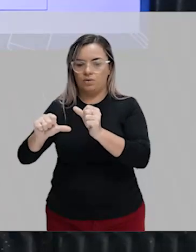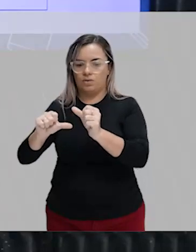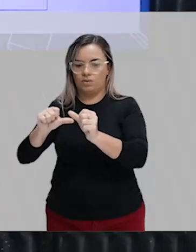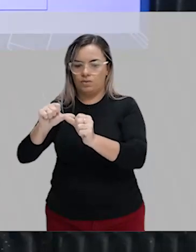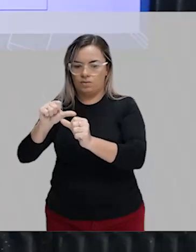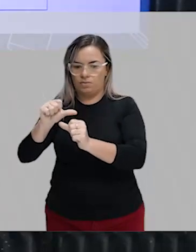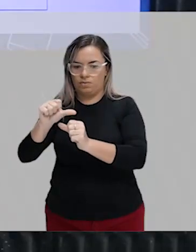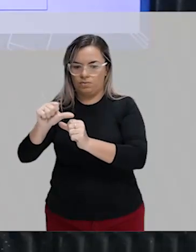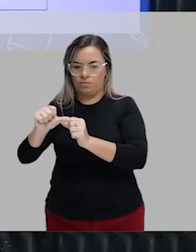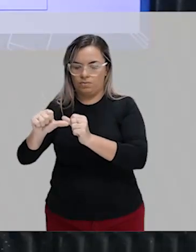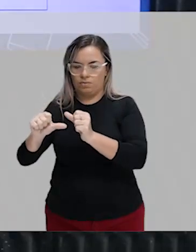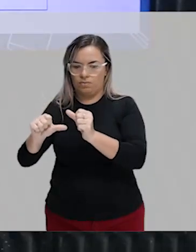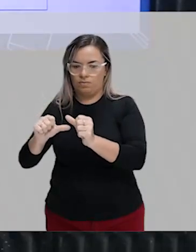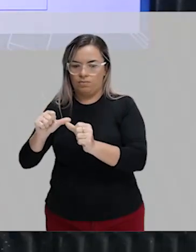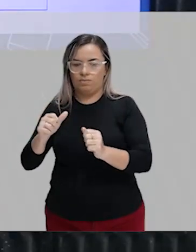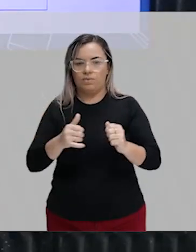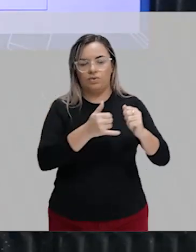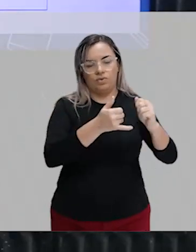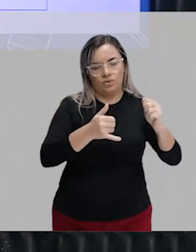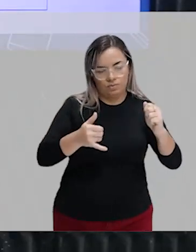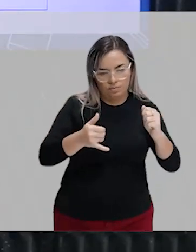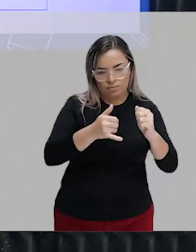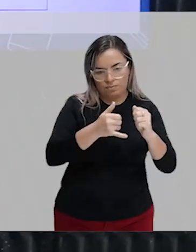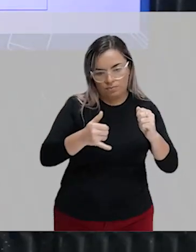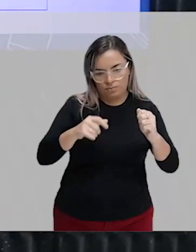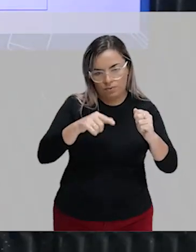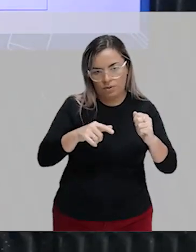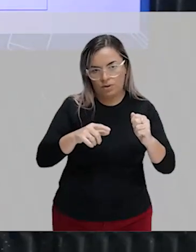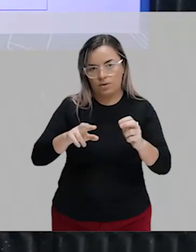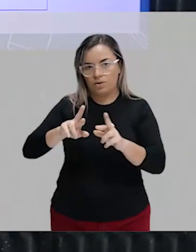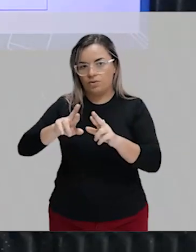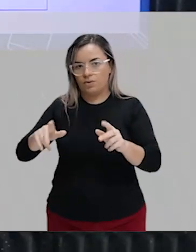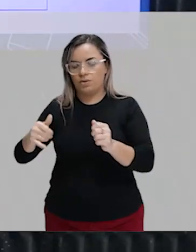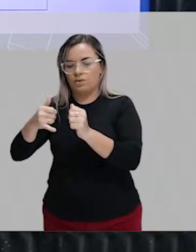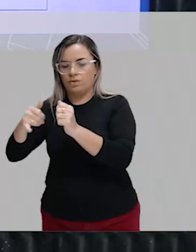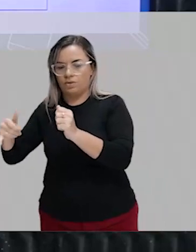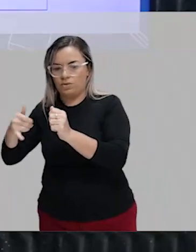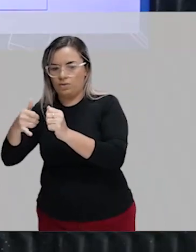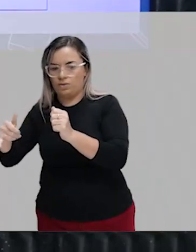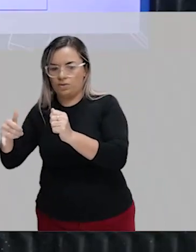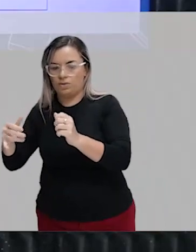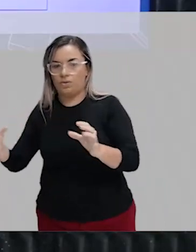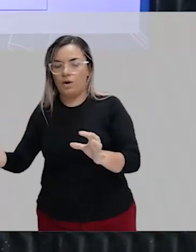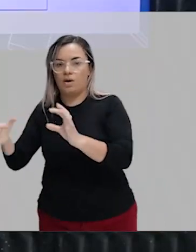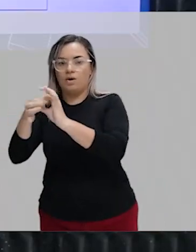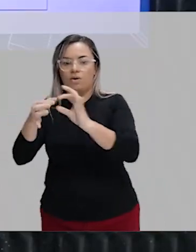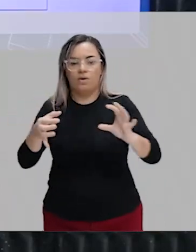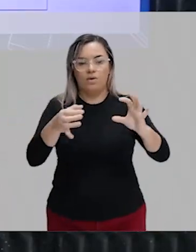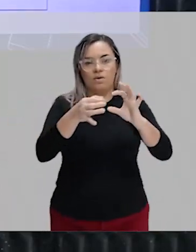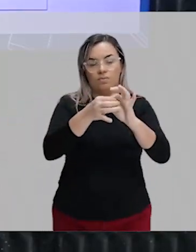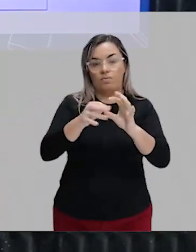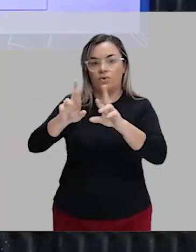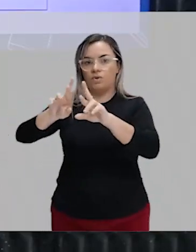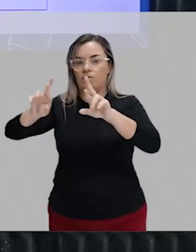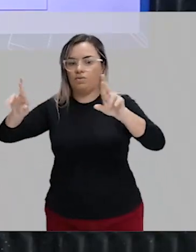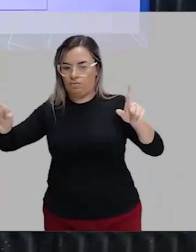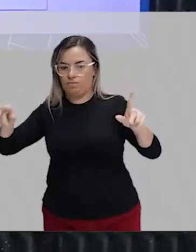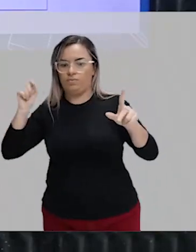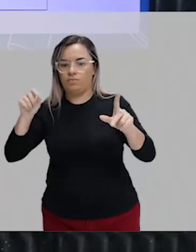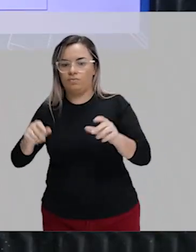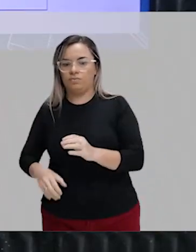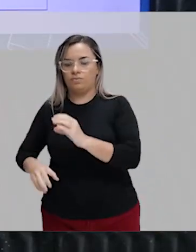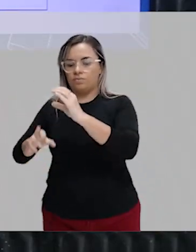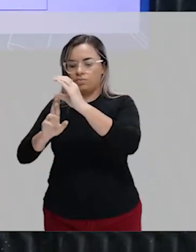outro é o grupo radical, que vai estar ligado nessa porção do aminoácido, tá? Então, de acordo com